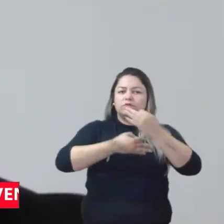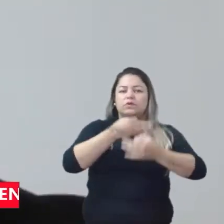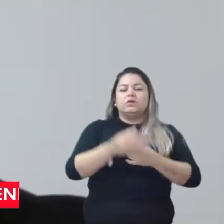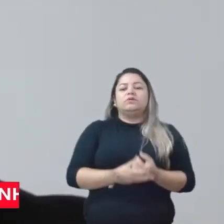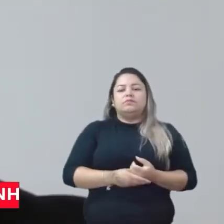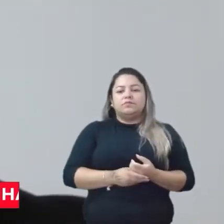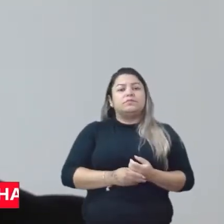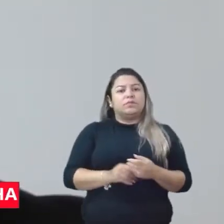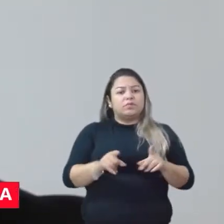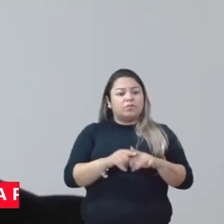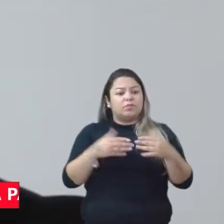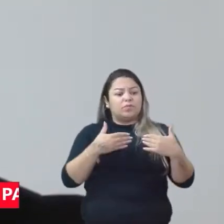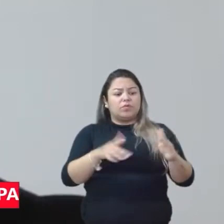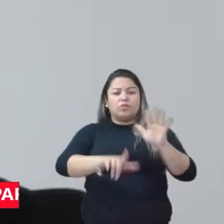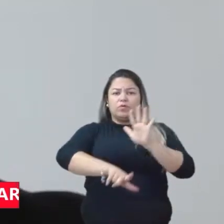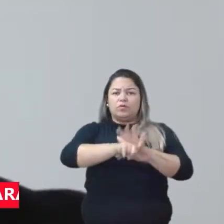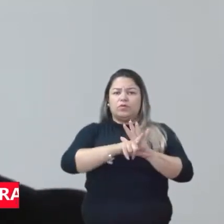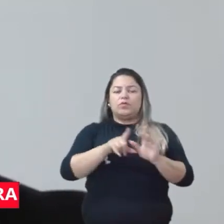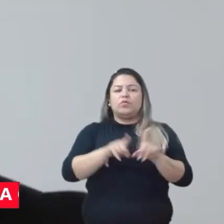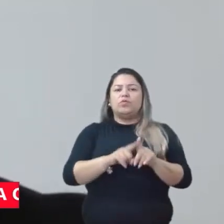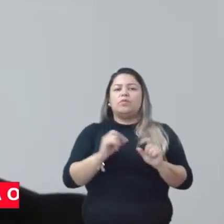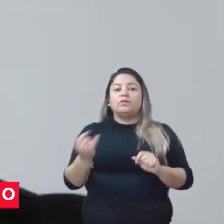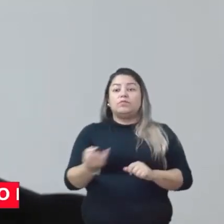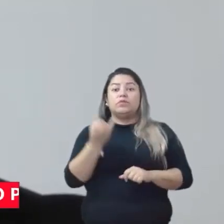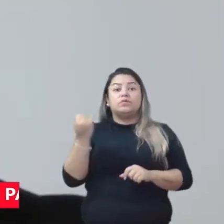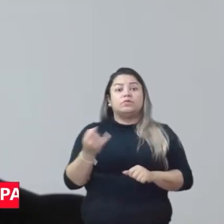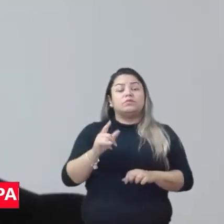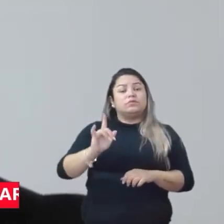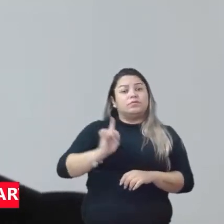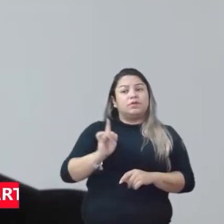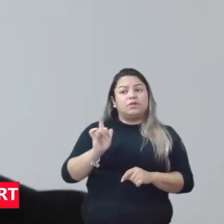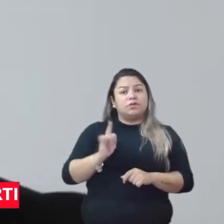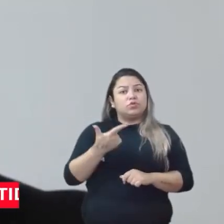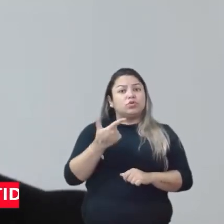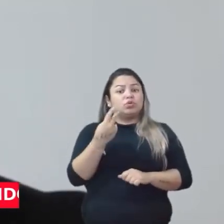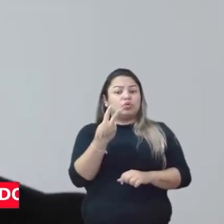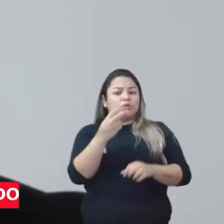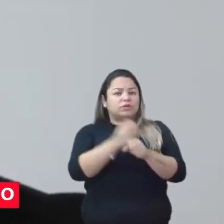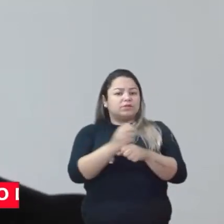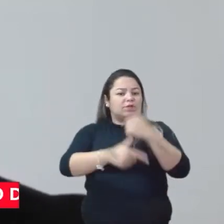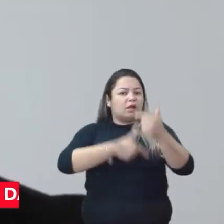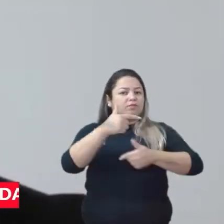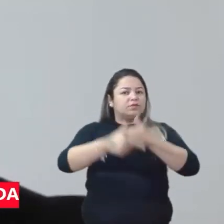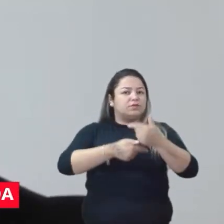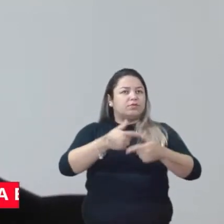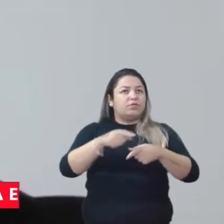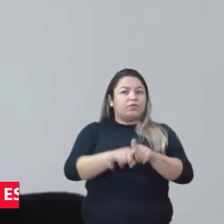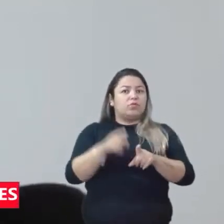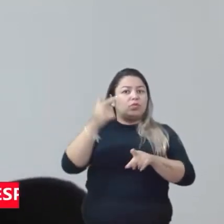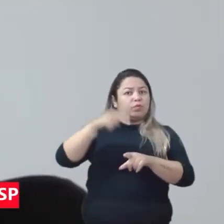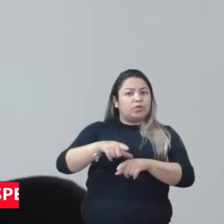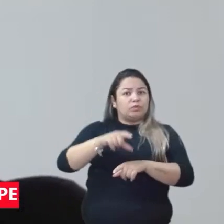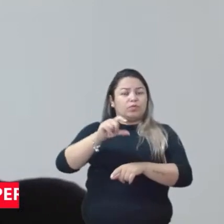tem porta aberta para o nosso legislativo. E o mais interessante, Matheus, que nós já vemos com essa hegemonia em 2 anos. Nem todos foram eleitos pelo PT,